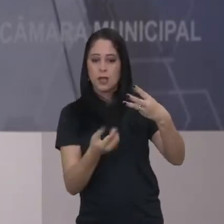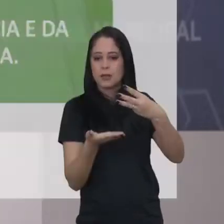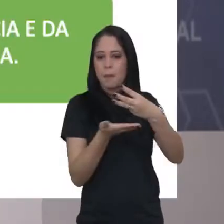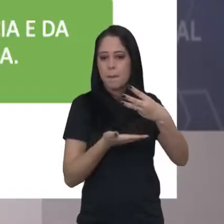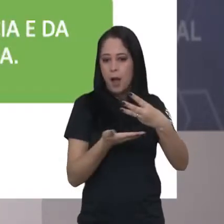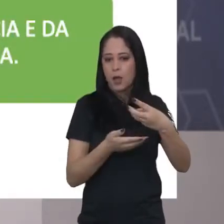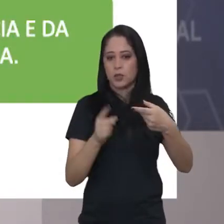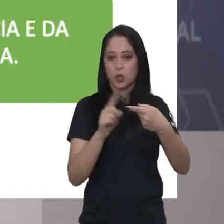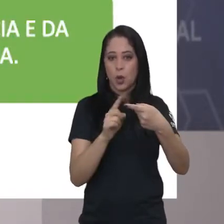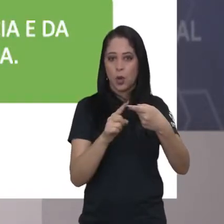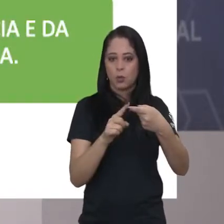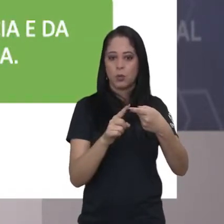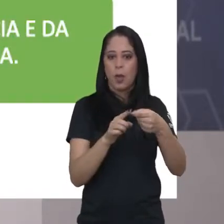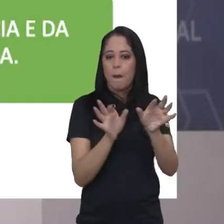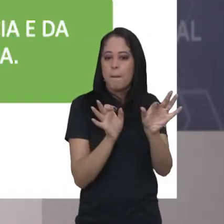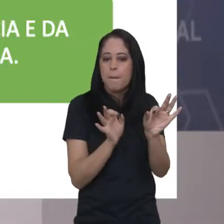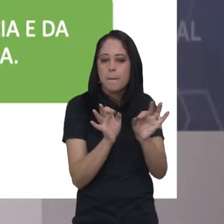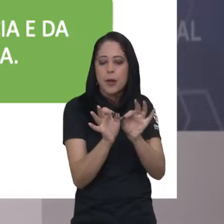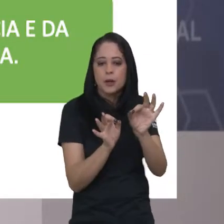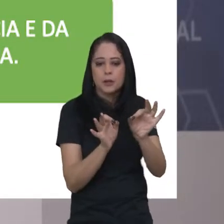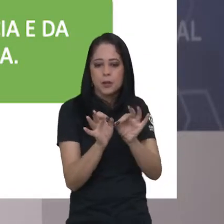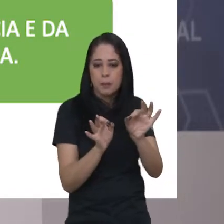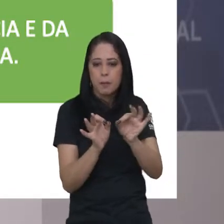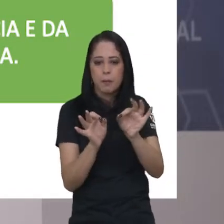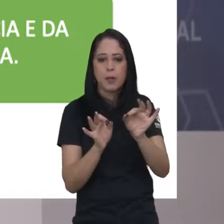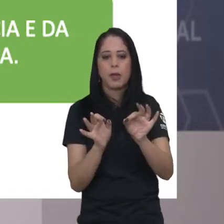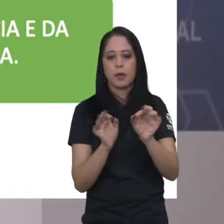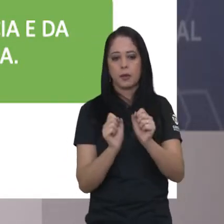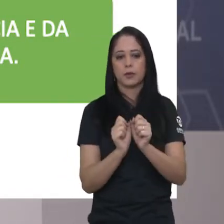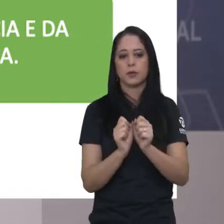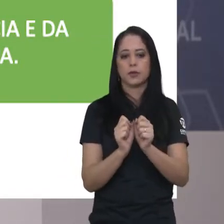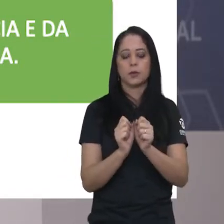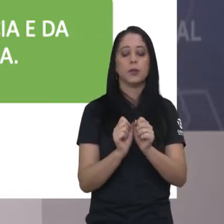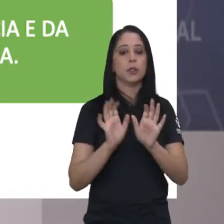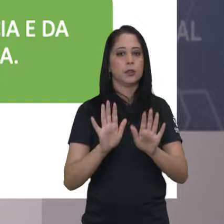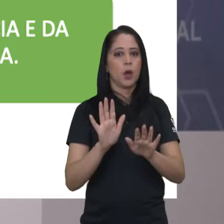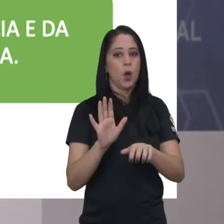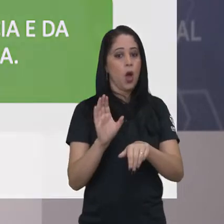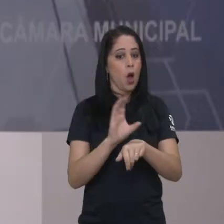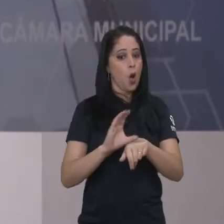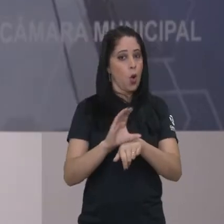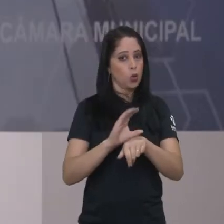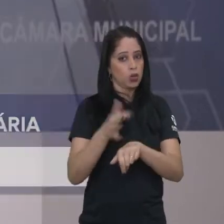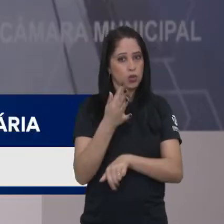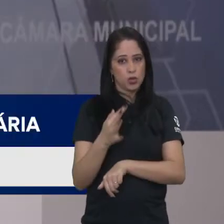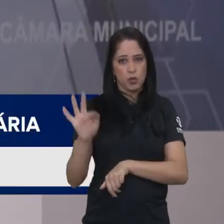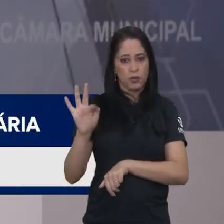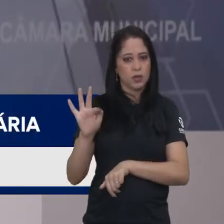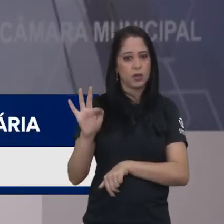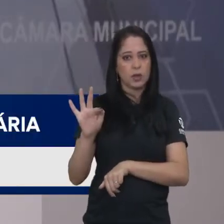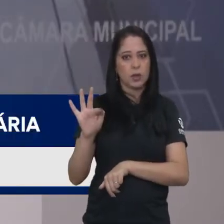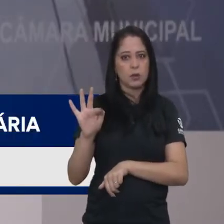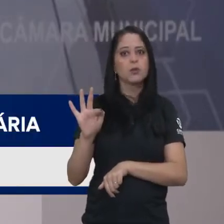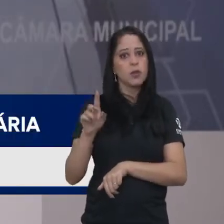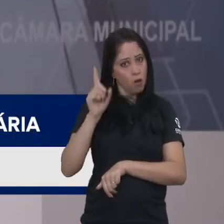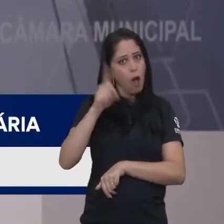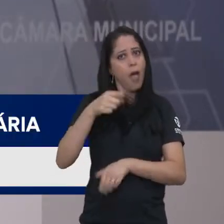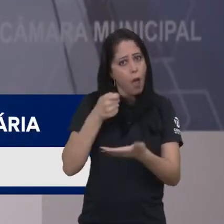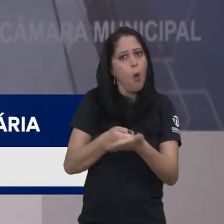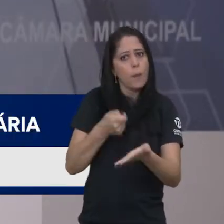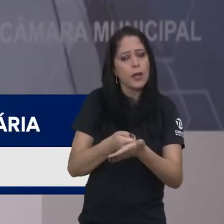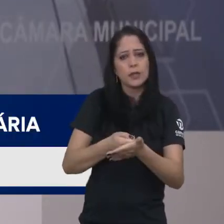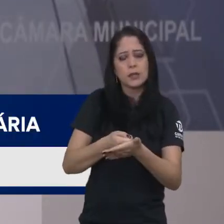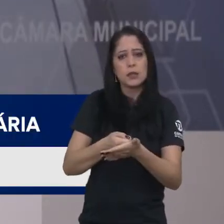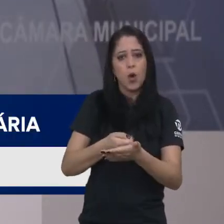princípios básicos. O princípio do planejamento. O planejamento pela Constituição Federal, ele não é uma faculdade. Ele é uma